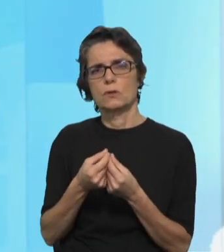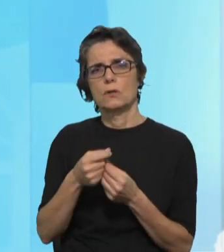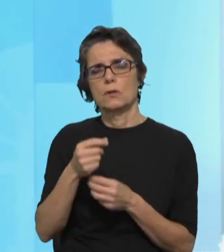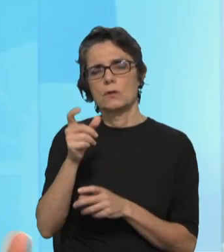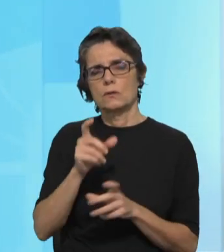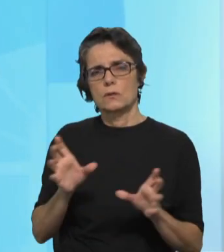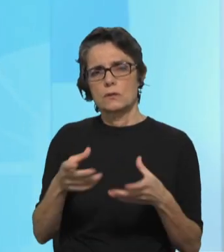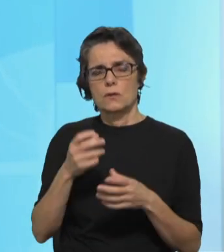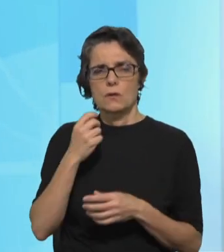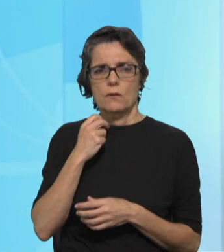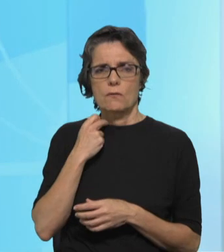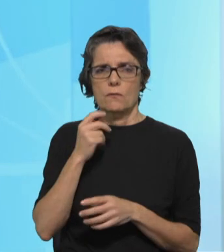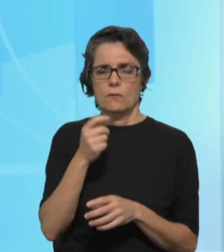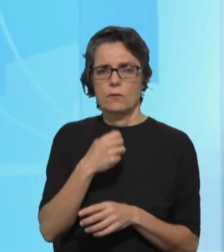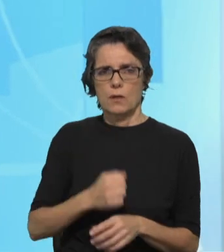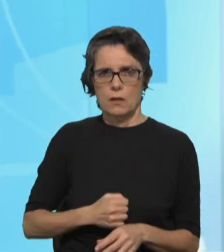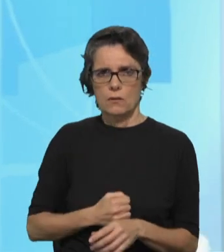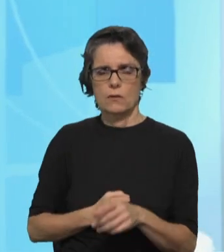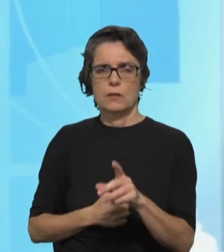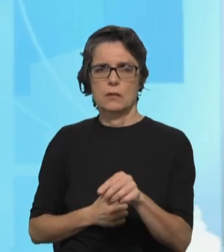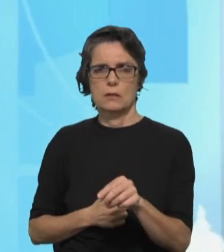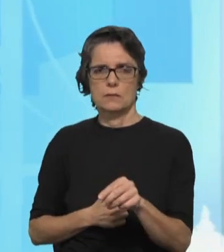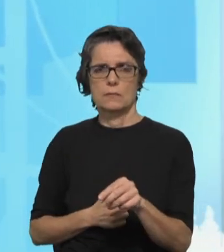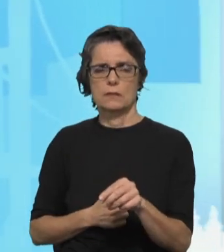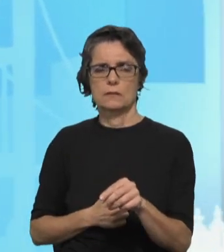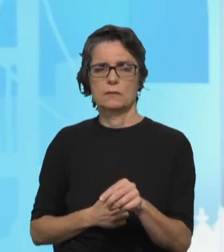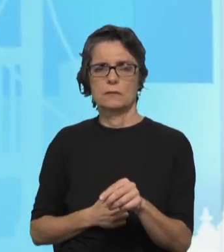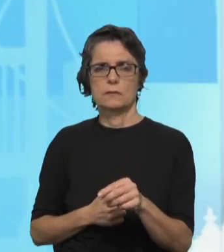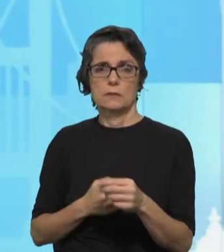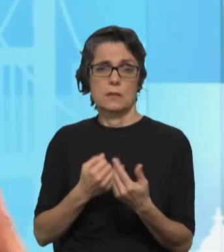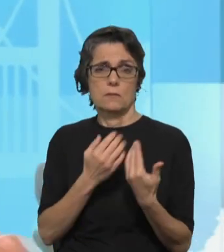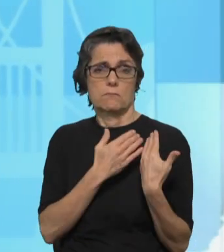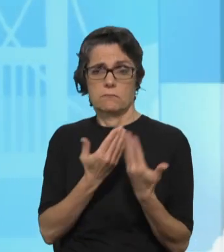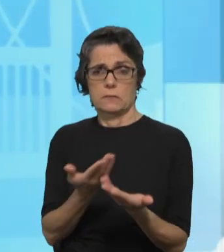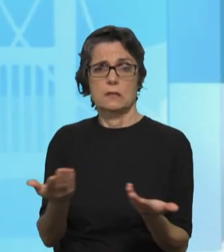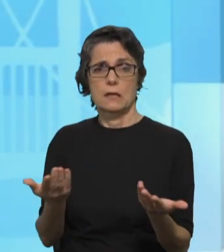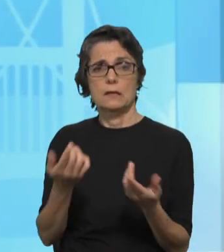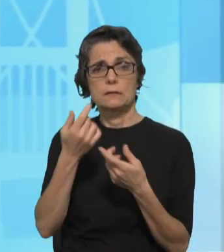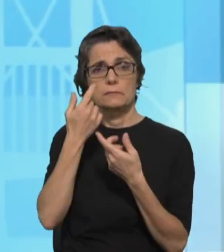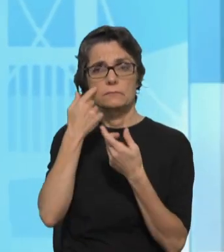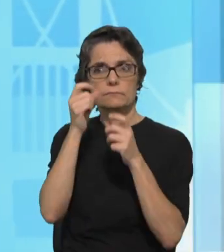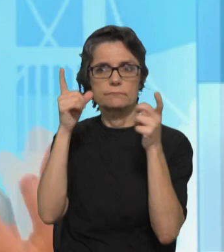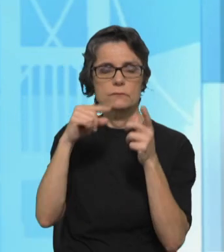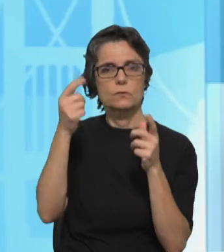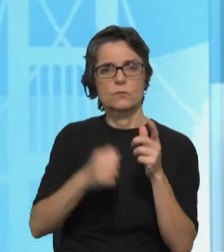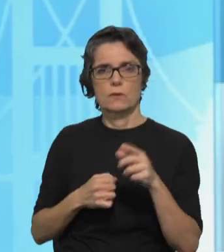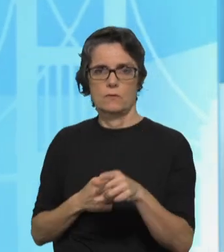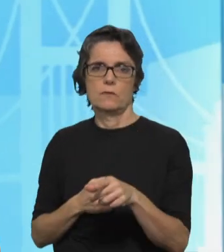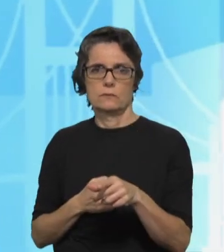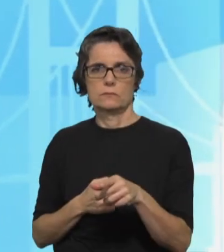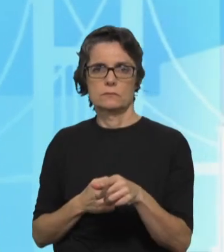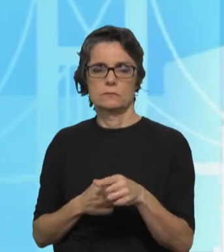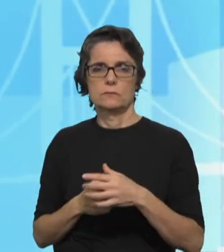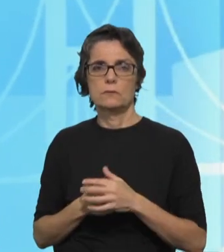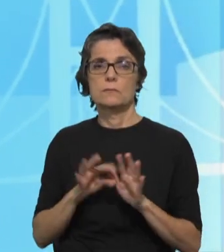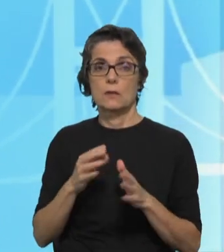é um facto, mas que tiveram o seu papel de despertar os outros católicos. Mas, na